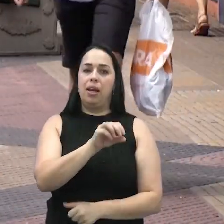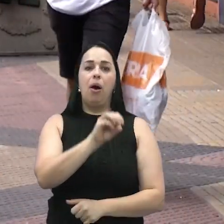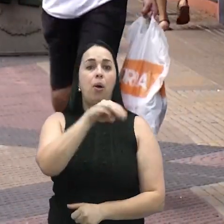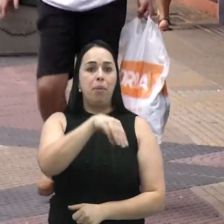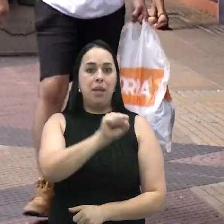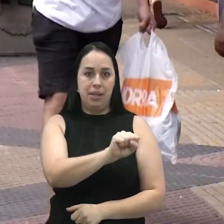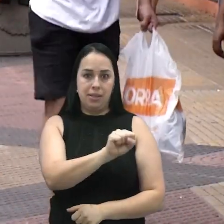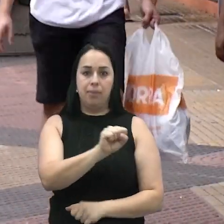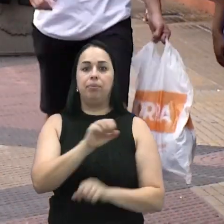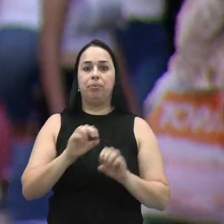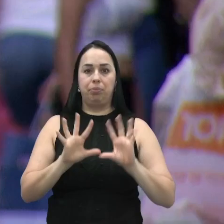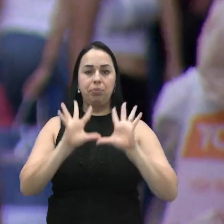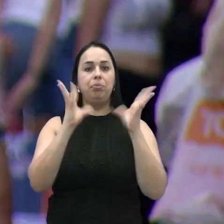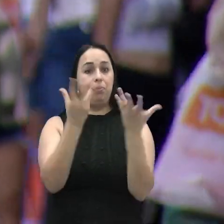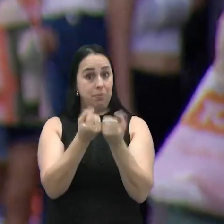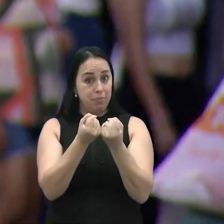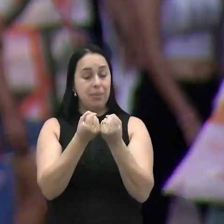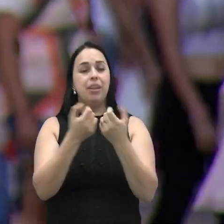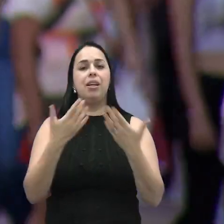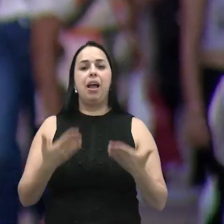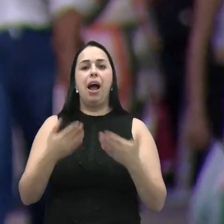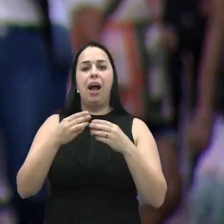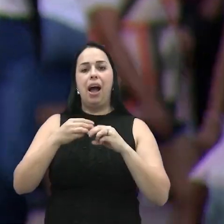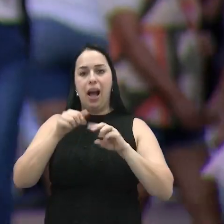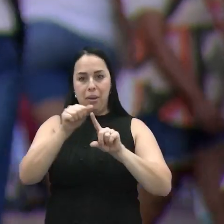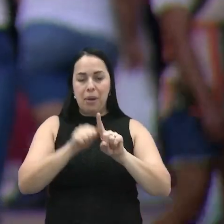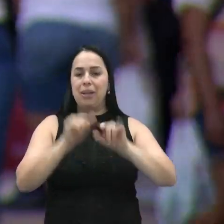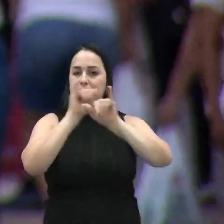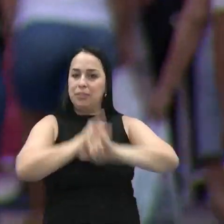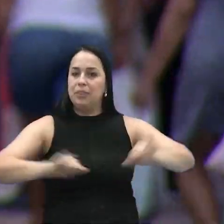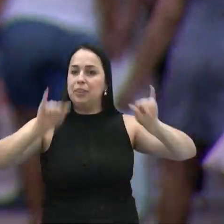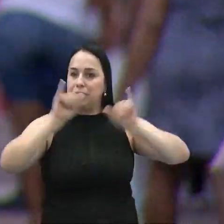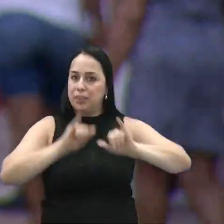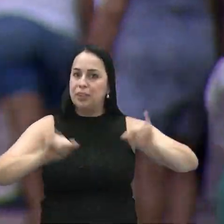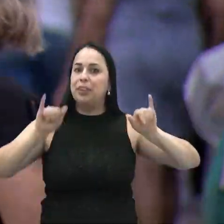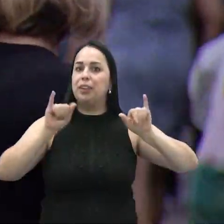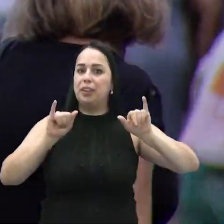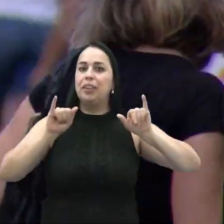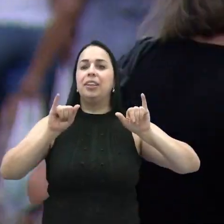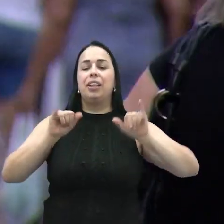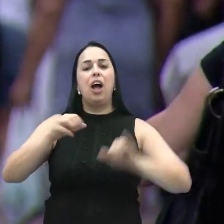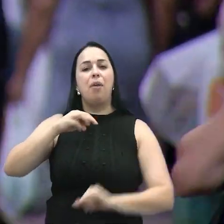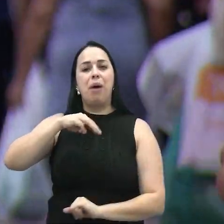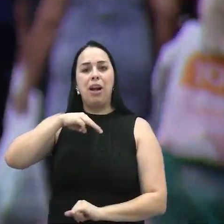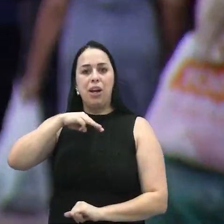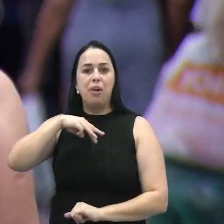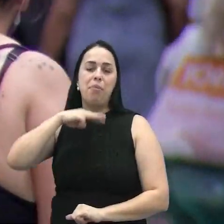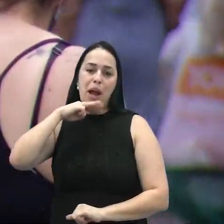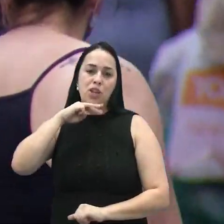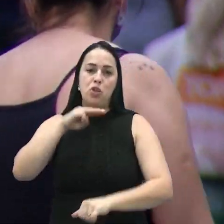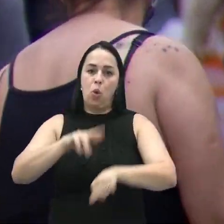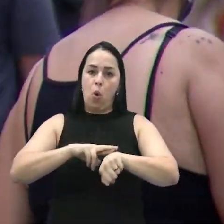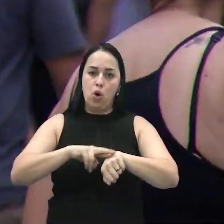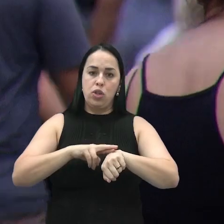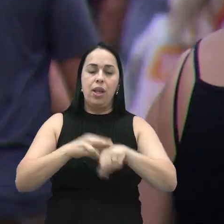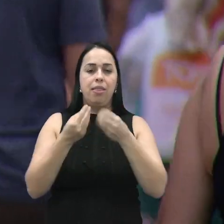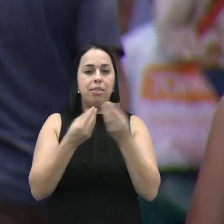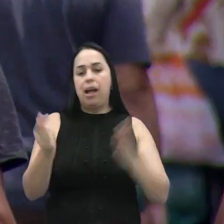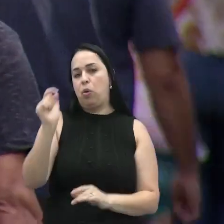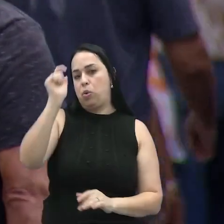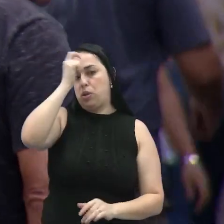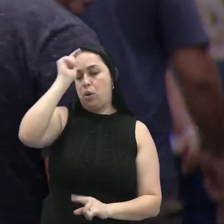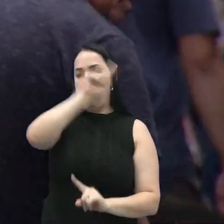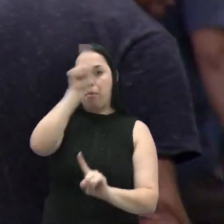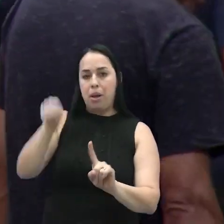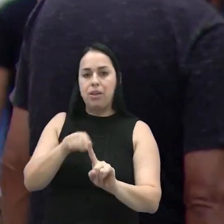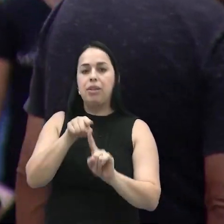Organização Mundial da Saúde. A campanha Março Roxo, realizada pela Associação Brasileira de Epilepsia, promove a conscientização sobre a